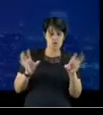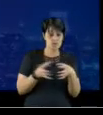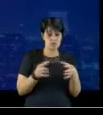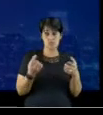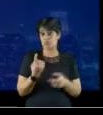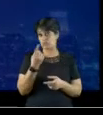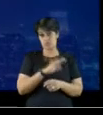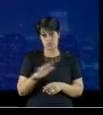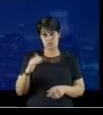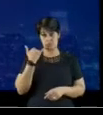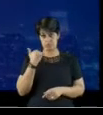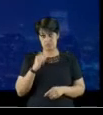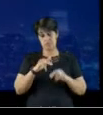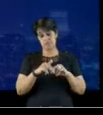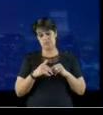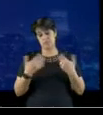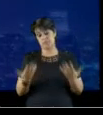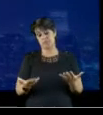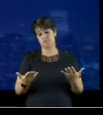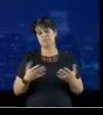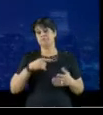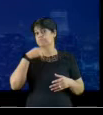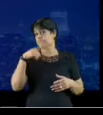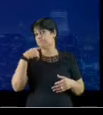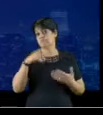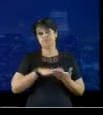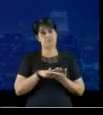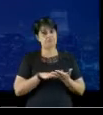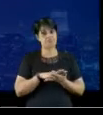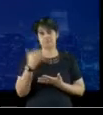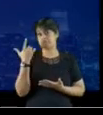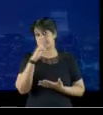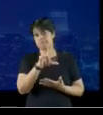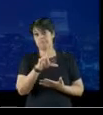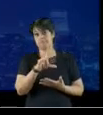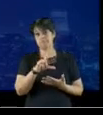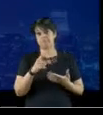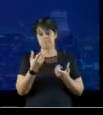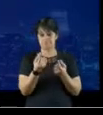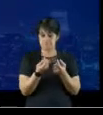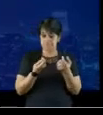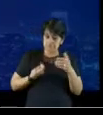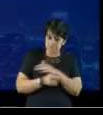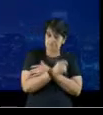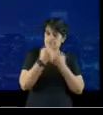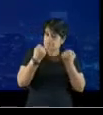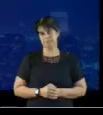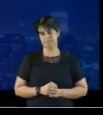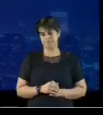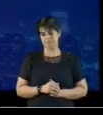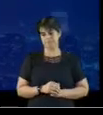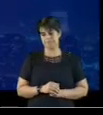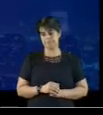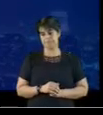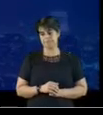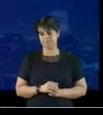que o próprio mercado ainda não se encontra maduro o suficiente para investimentos de peso na tecnologia.